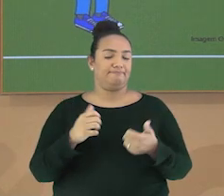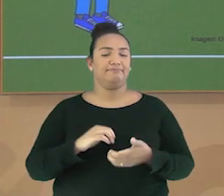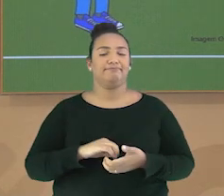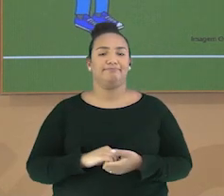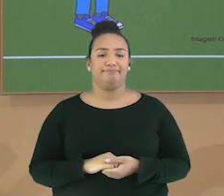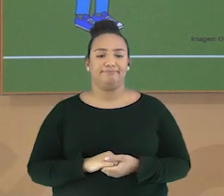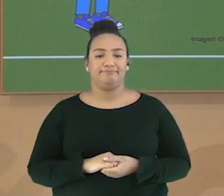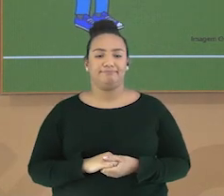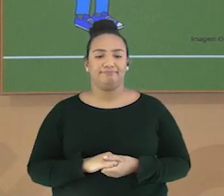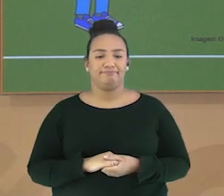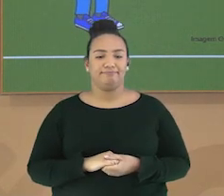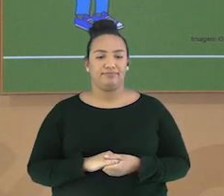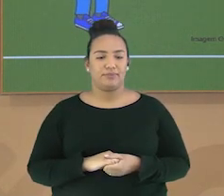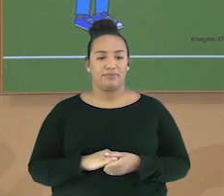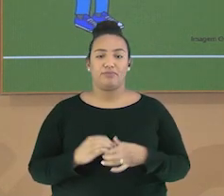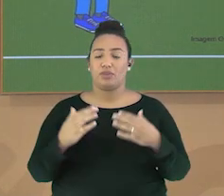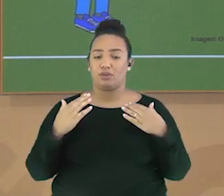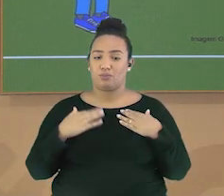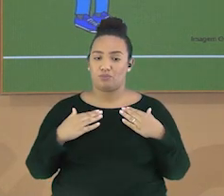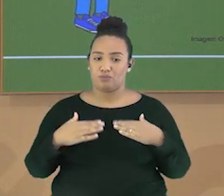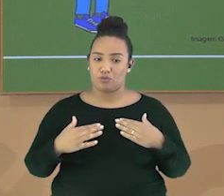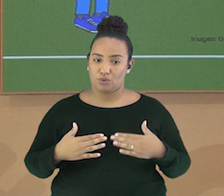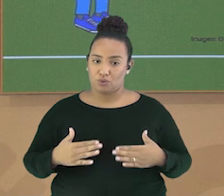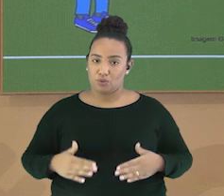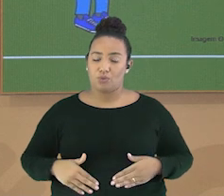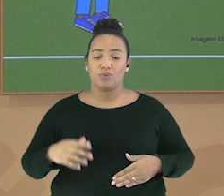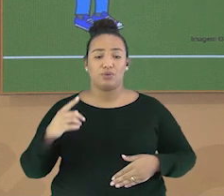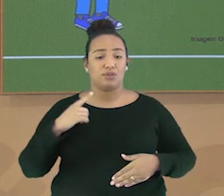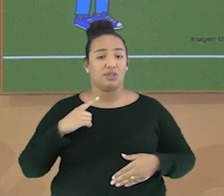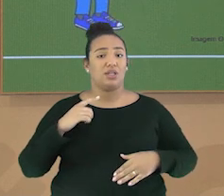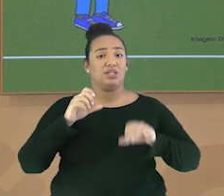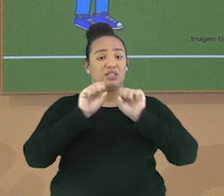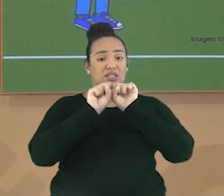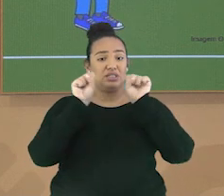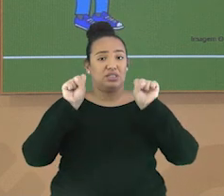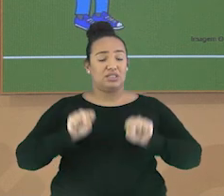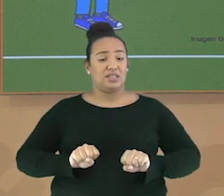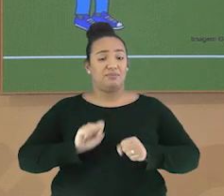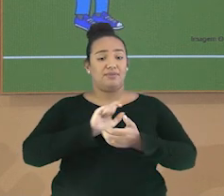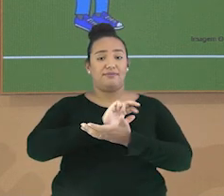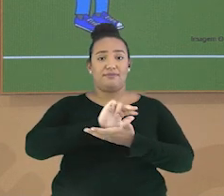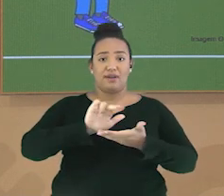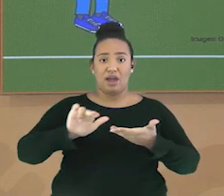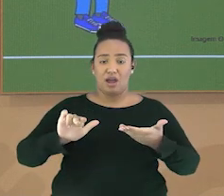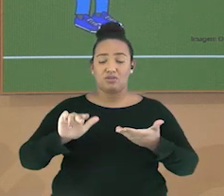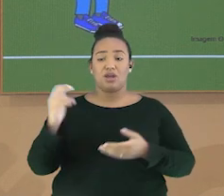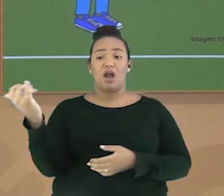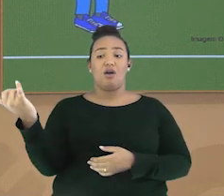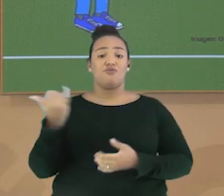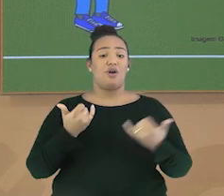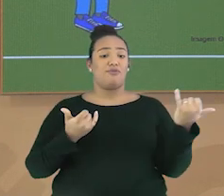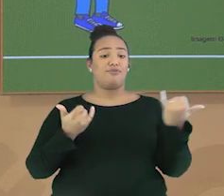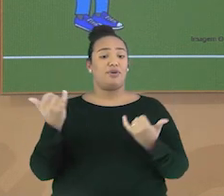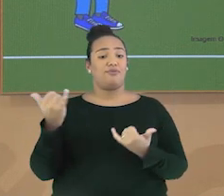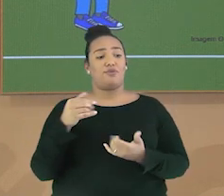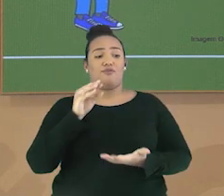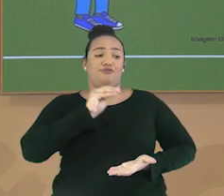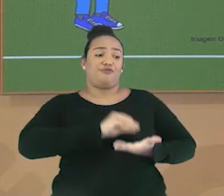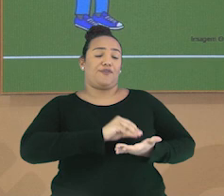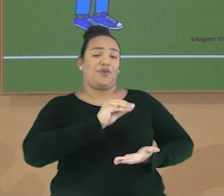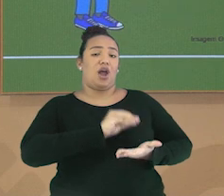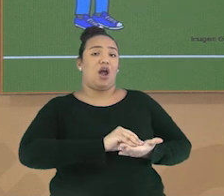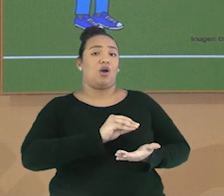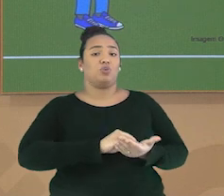de alarme que nos avisam quando algo está faltando ou funcionando mal em nosso organismo. Igual